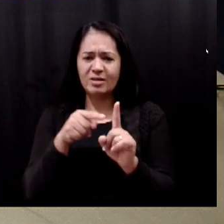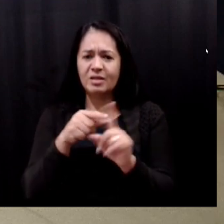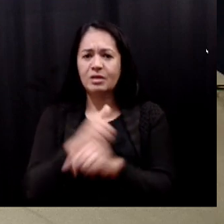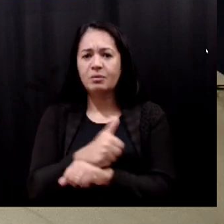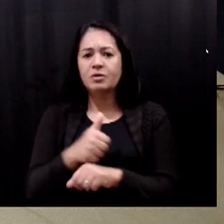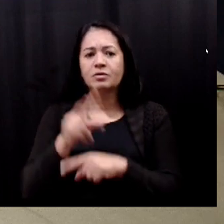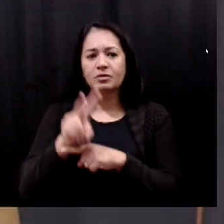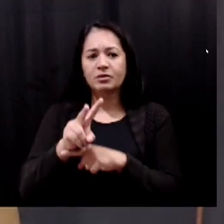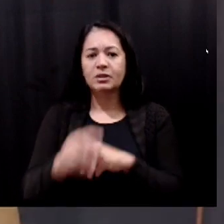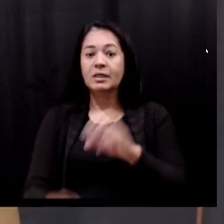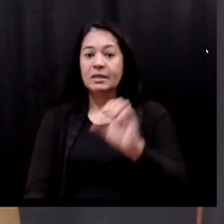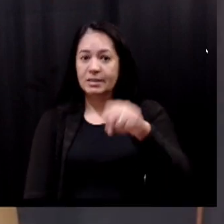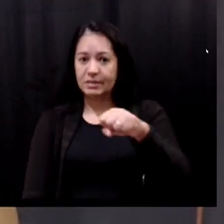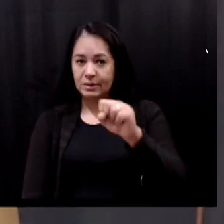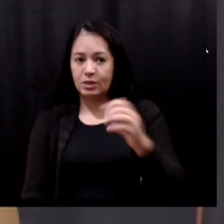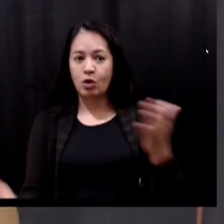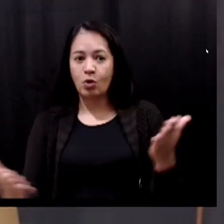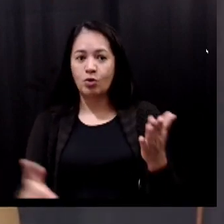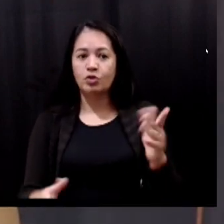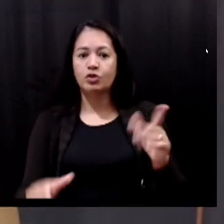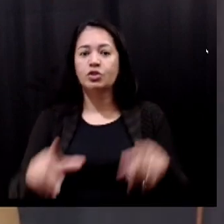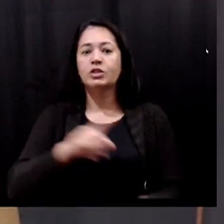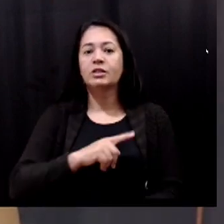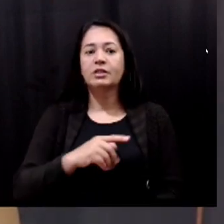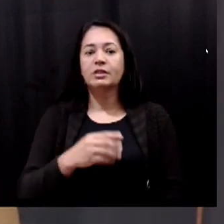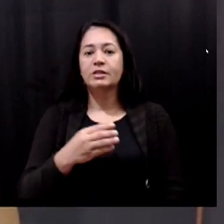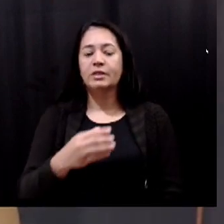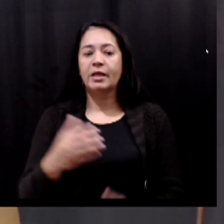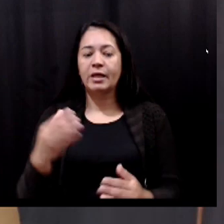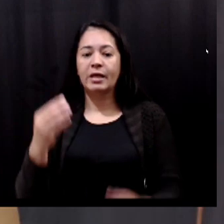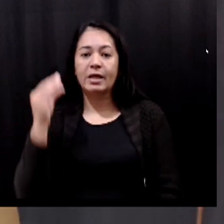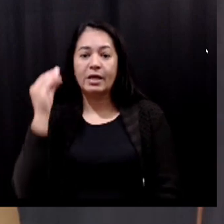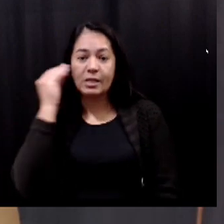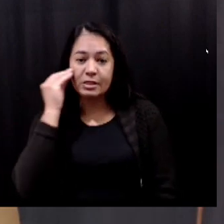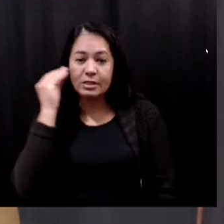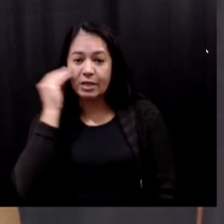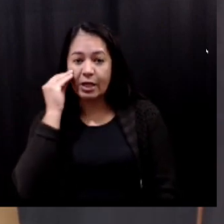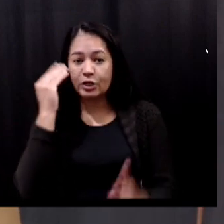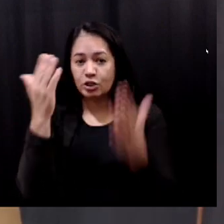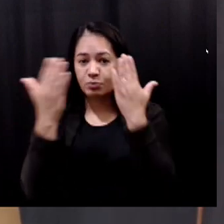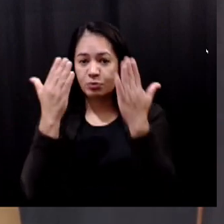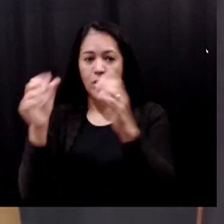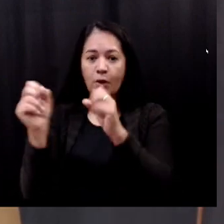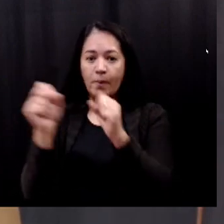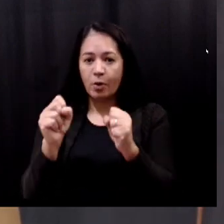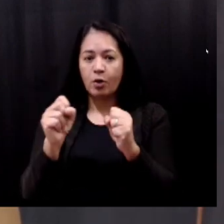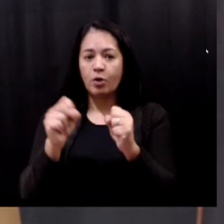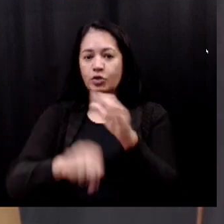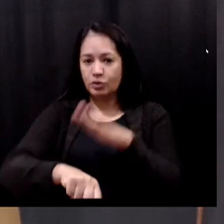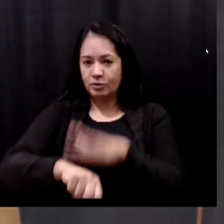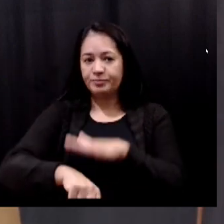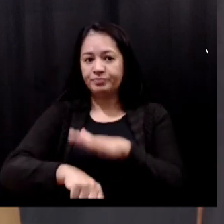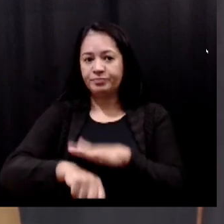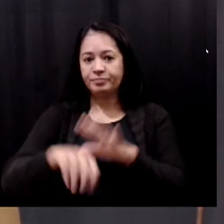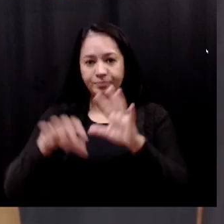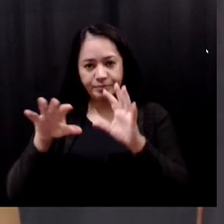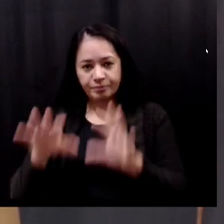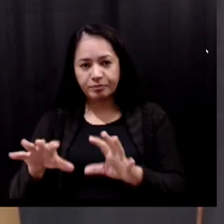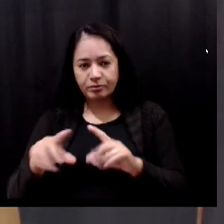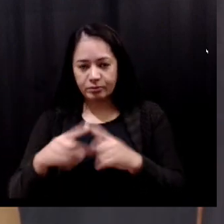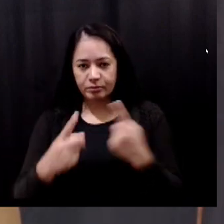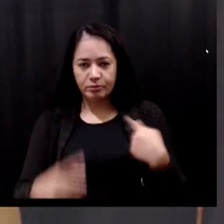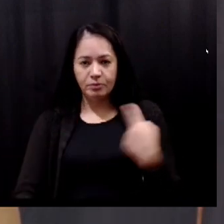na verdade, existem muitos testes psicológicos, tá, que Hum, podem ser aplicados para isso, mas a gente também pode